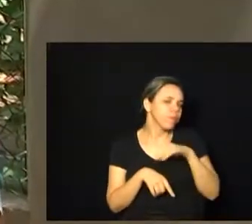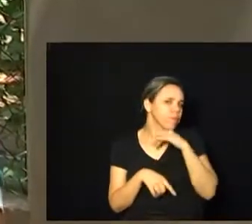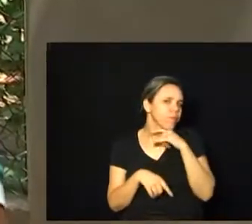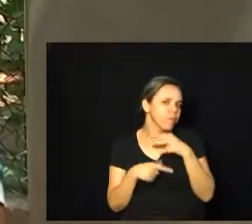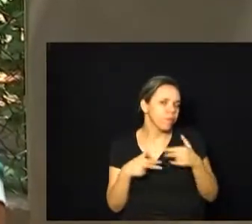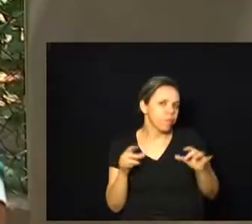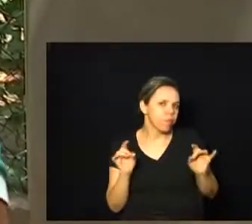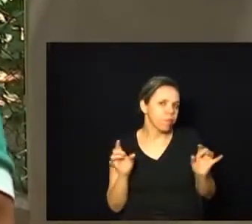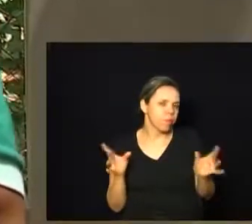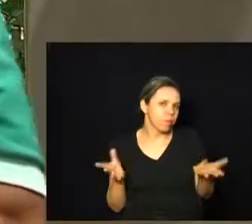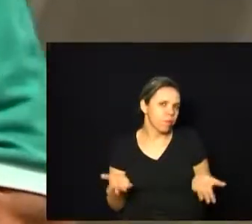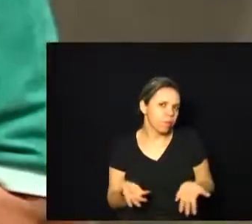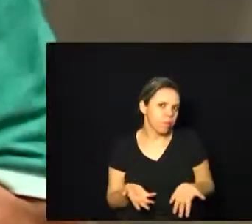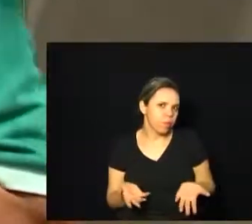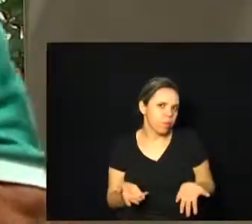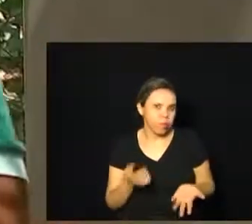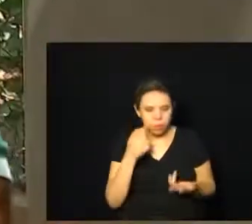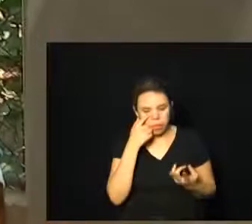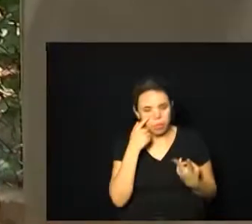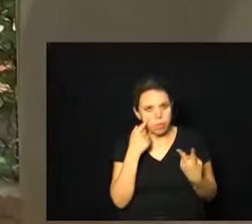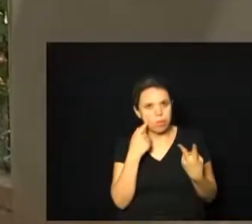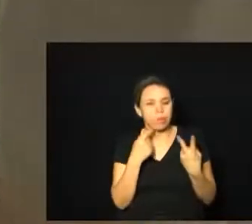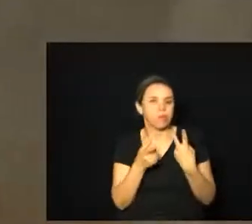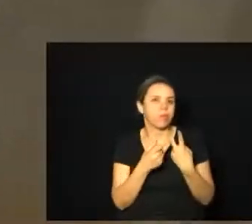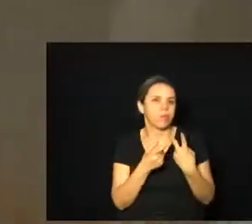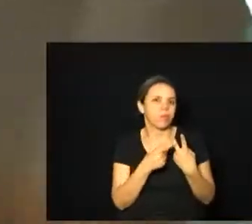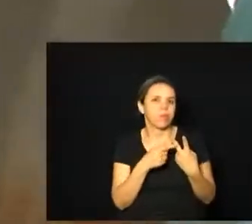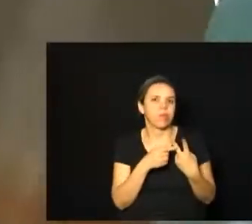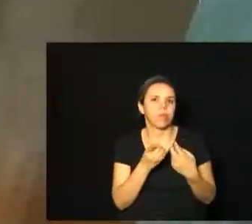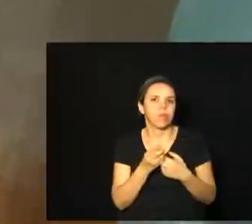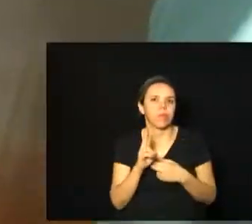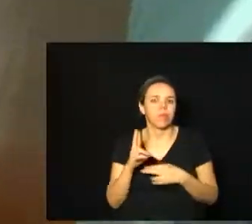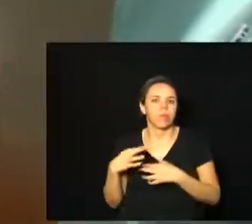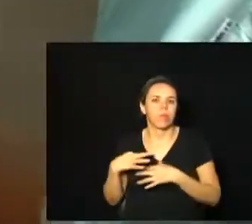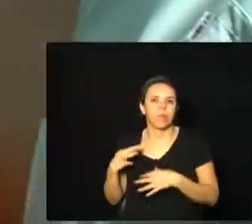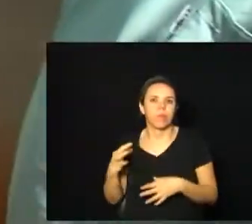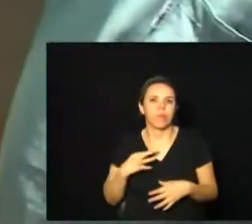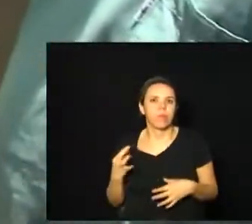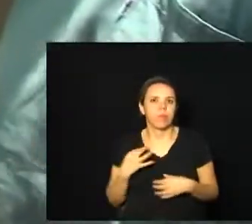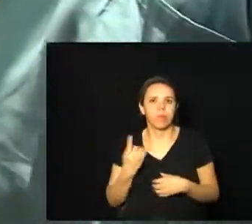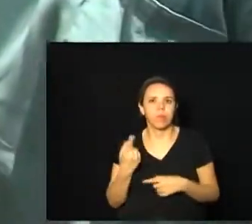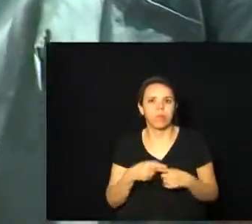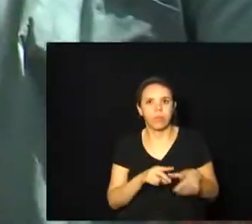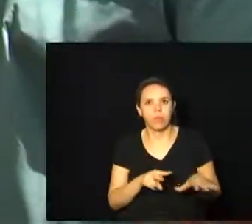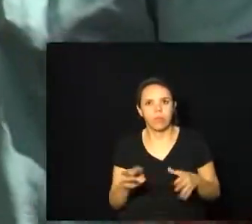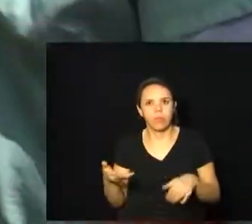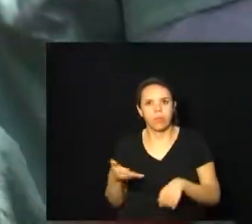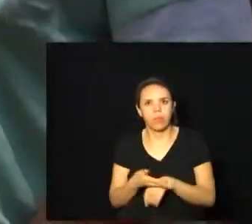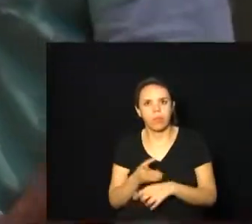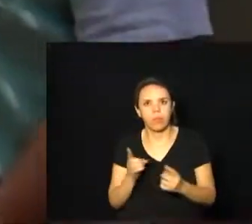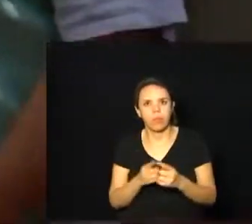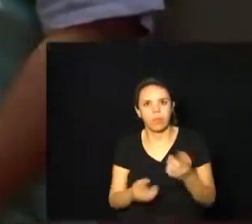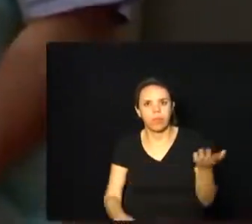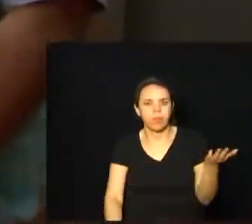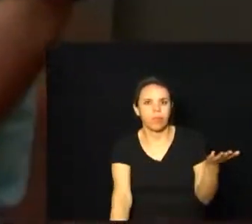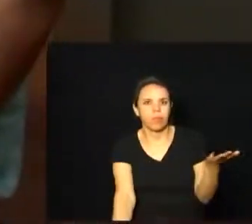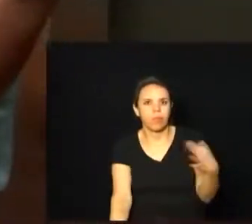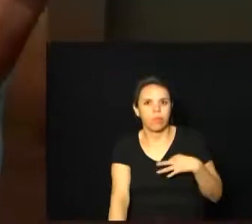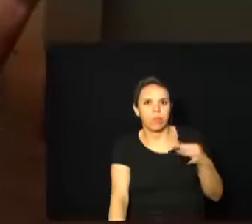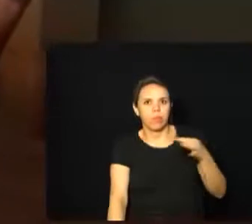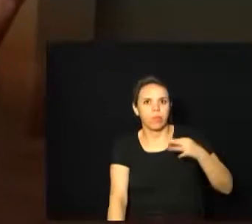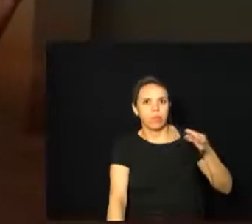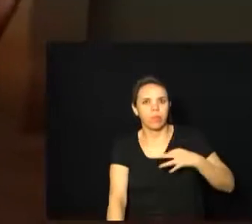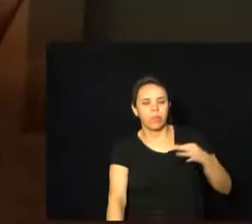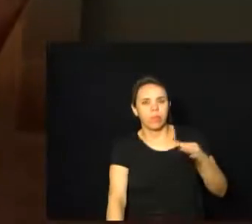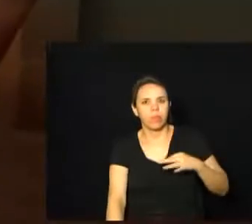com veterinários voluntários, como o Dr. Evandro, que está aqui do meu lado, que uma vez por semana ele presta serviço voluntário